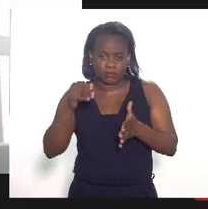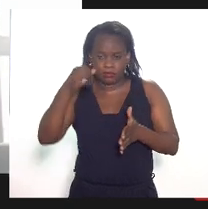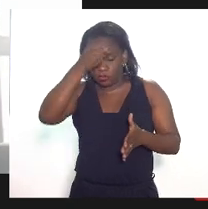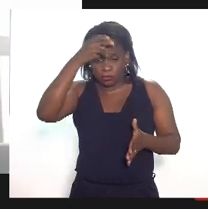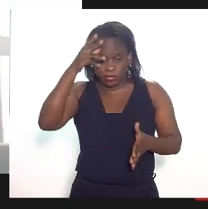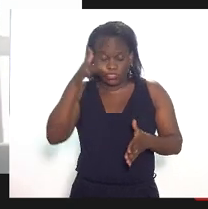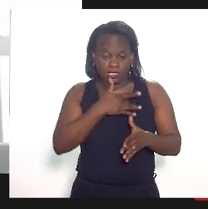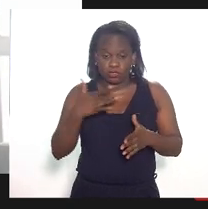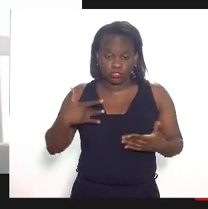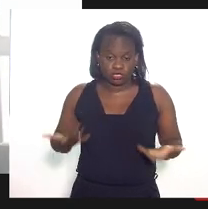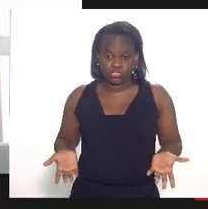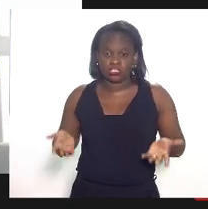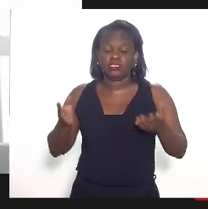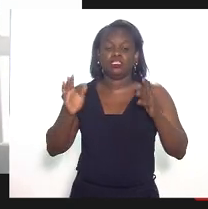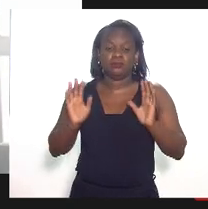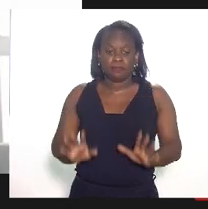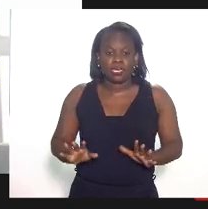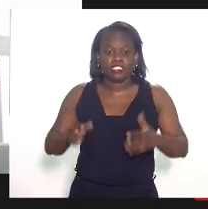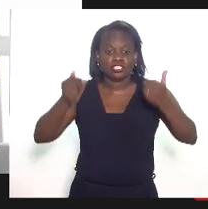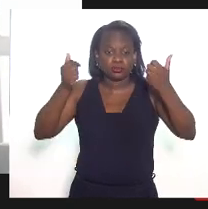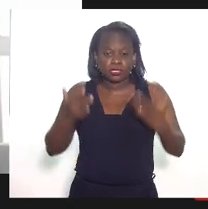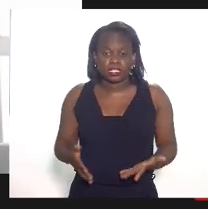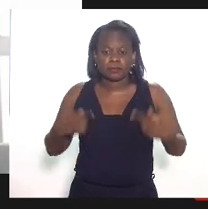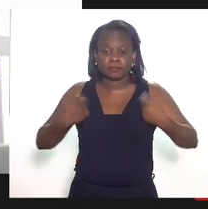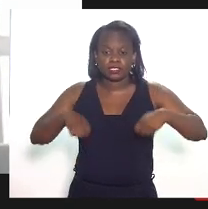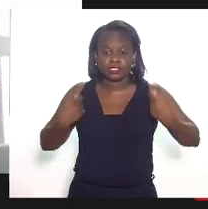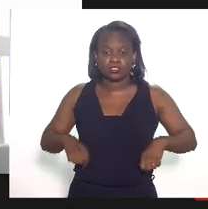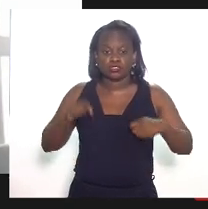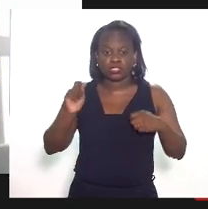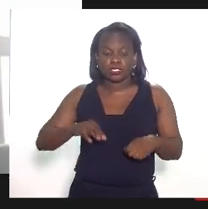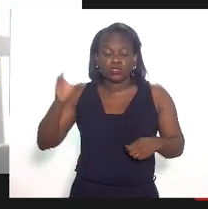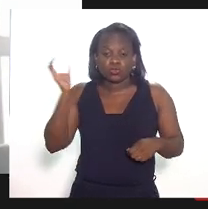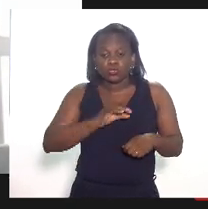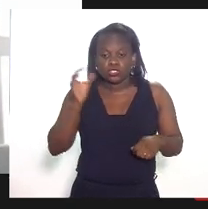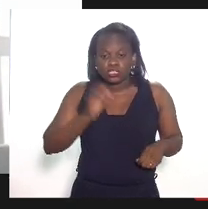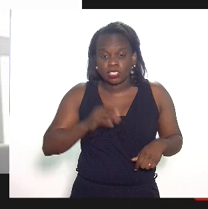Saúde, é só nós colocar